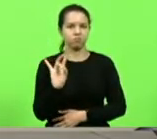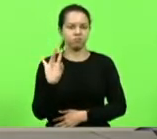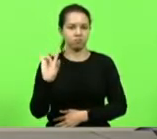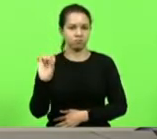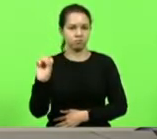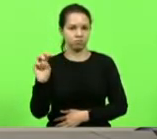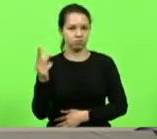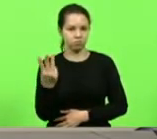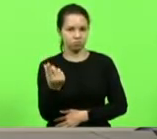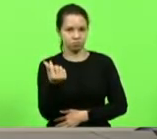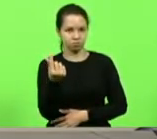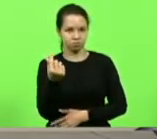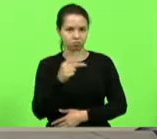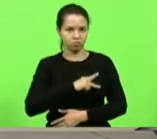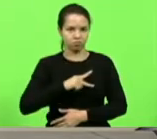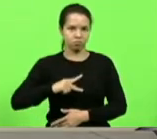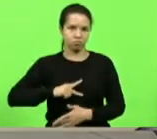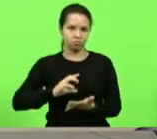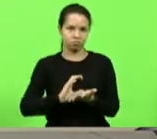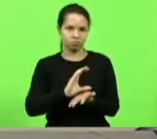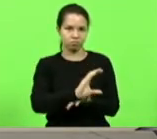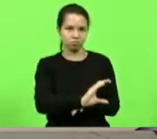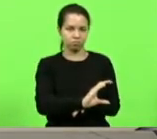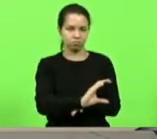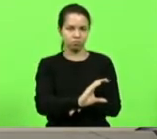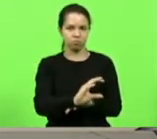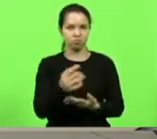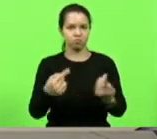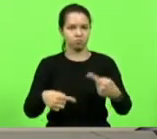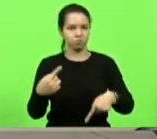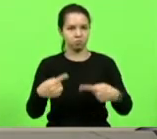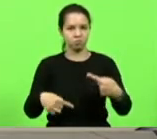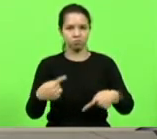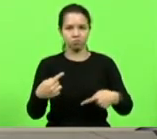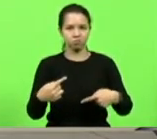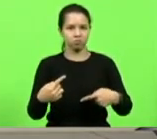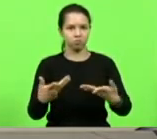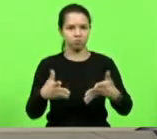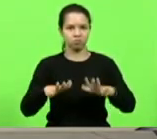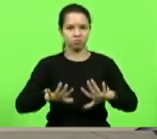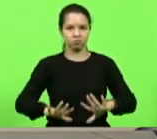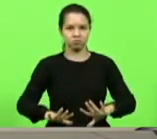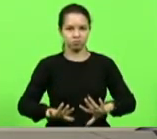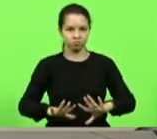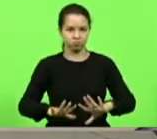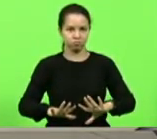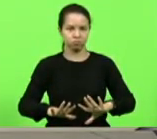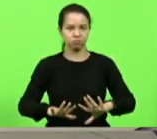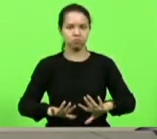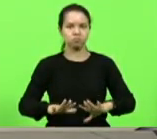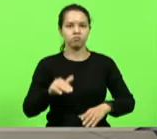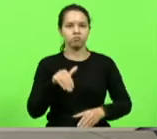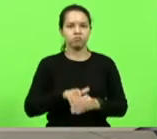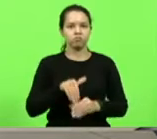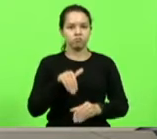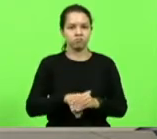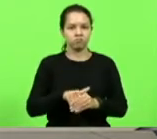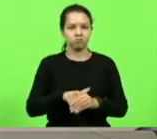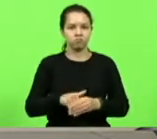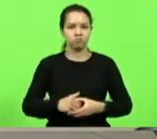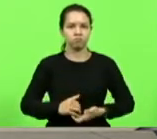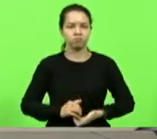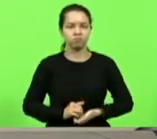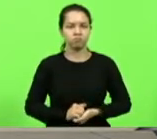Incentivo Cultura Aldir Blanc. Em discussão. Não havendo quem queira discutir, em votação. Deputados que